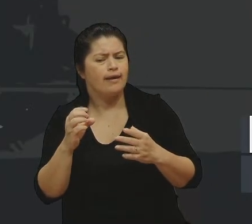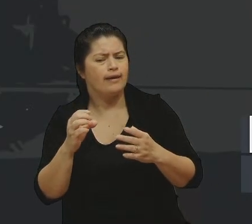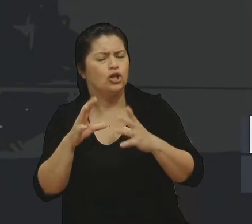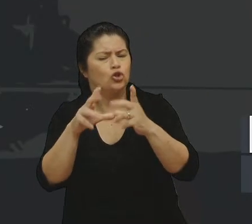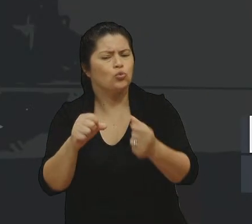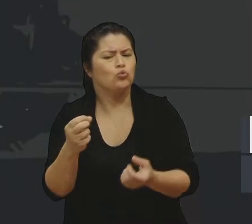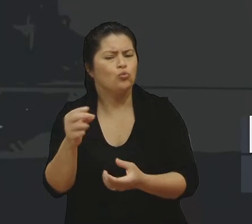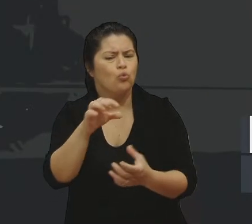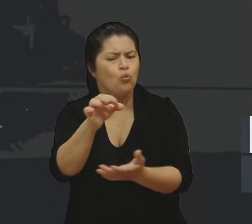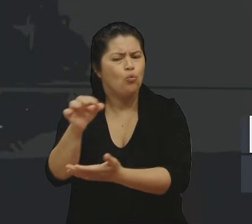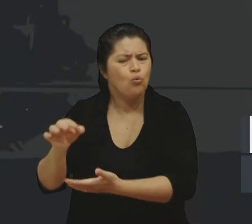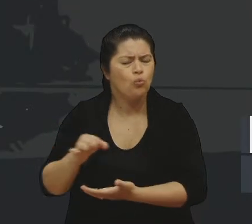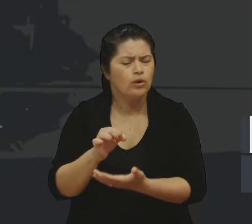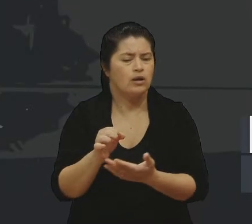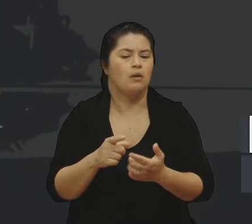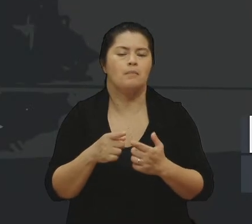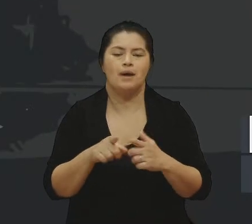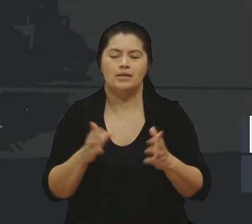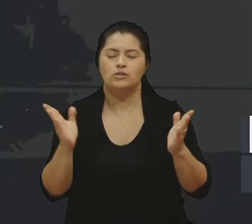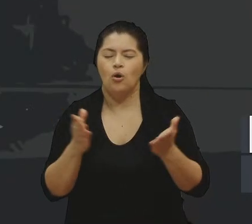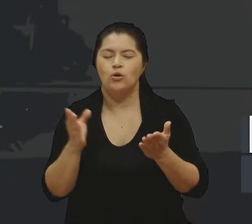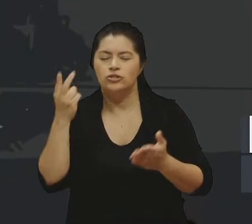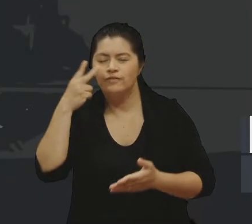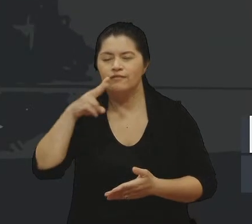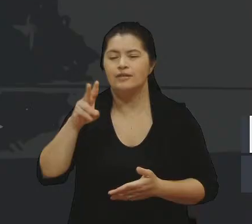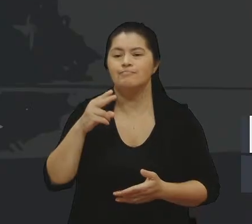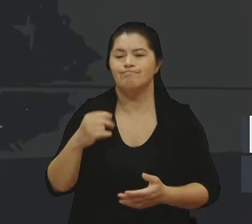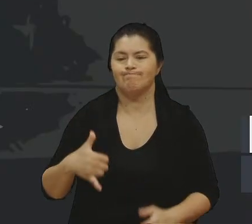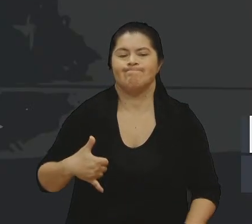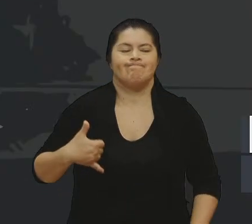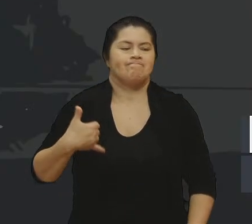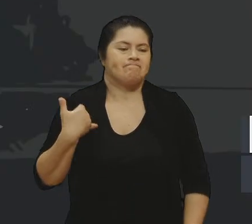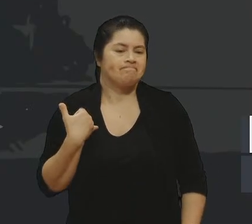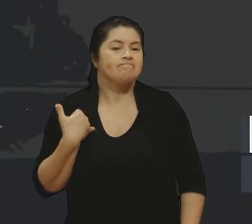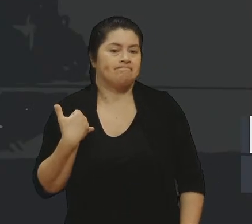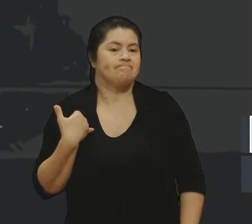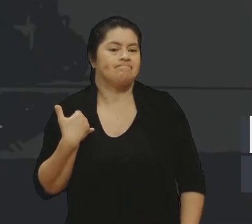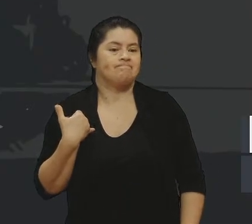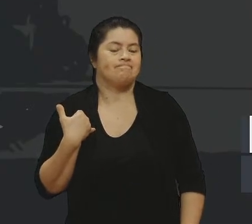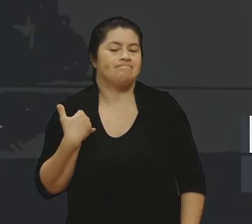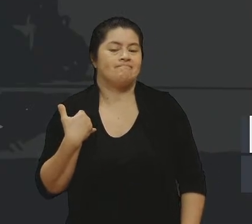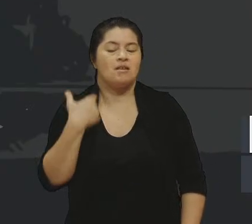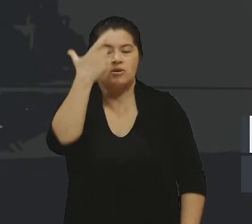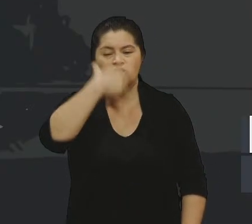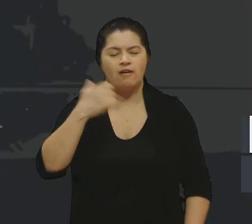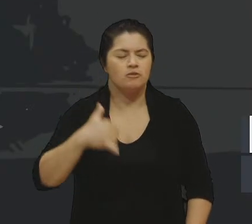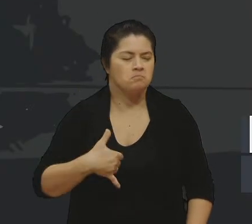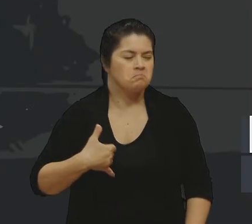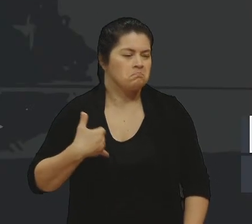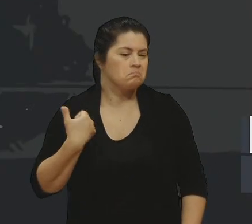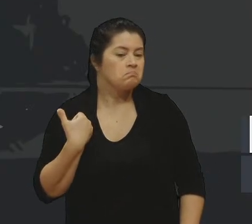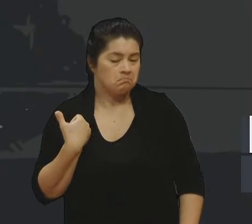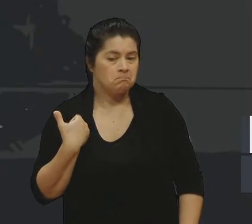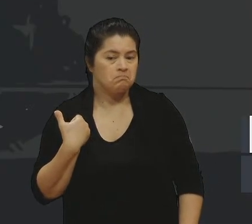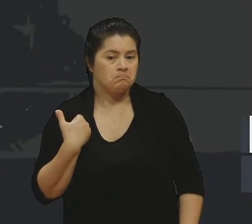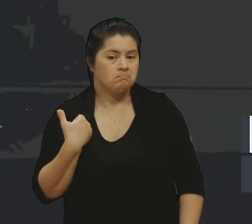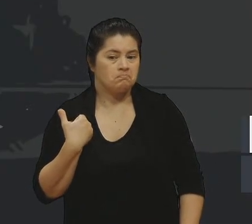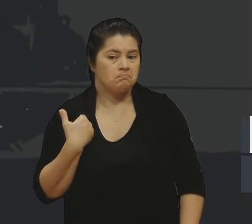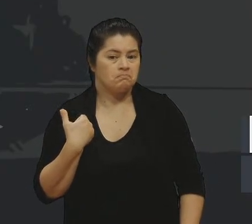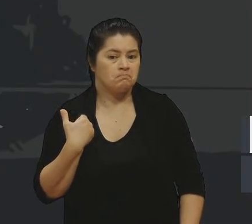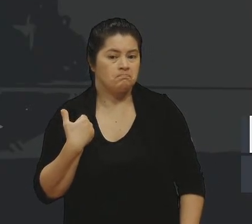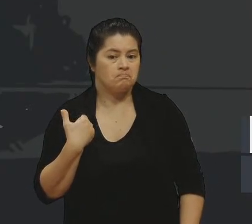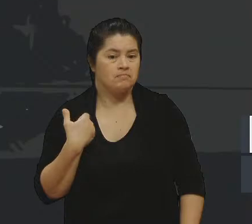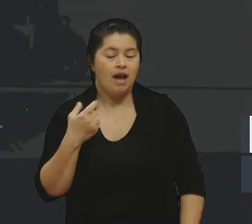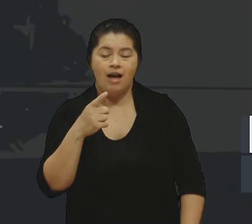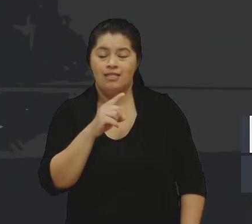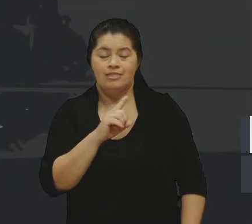Hoje eu vejo que, provavelmente, um pouco por ego, ou seja, eu subestimei o risco que eu estava assumindo, e isso que eu estou falando para vocês é para vocês, mas é para mim, tá?